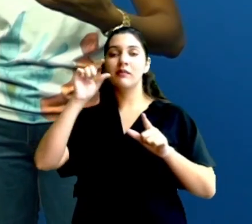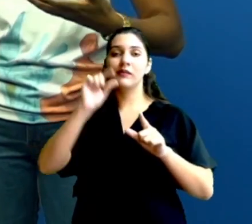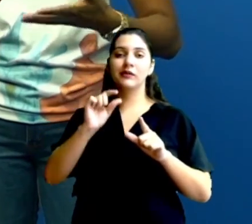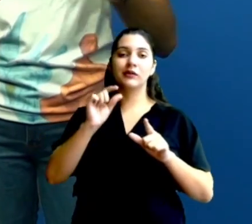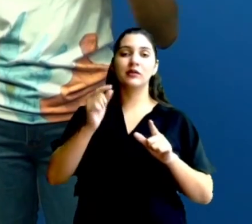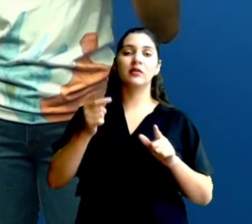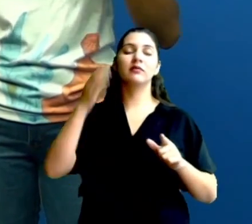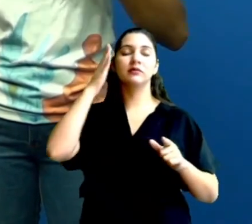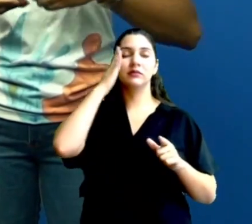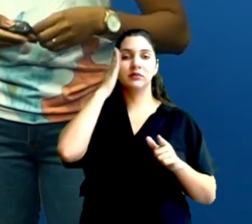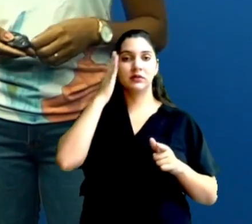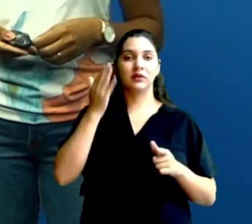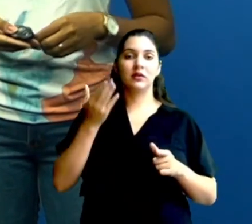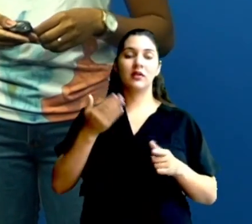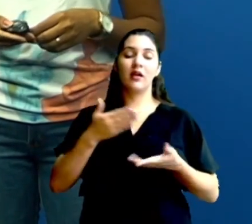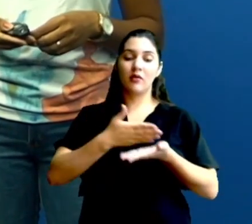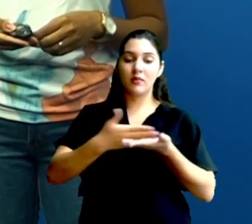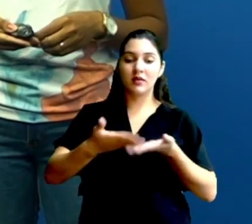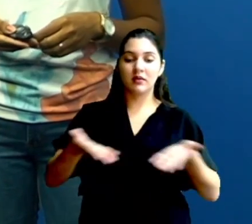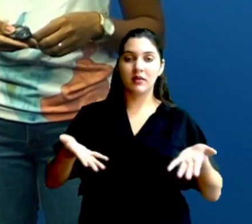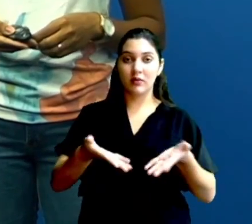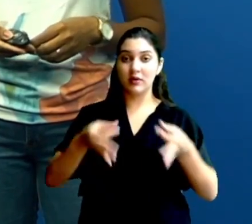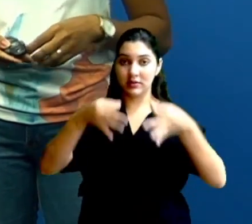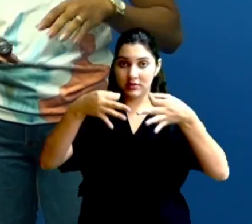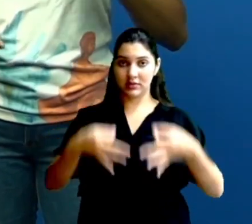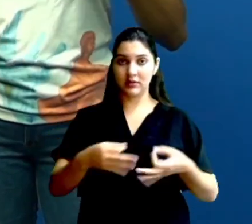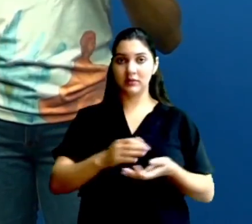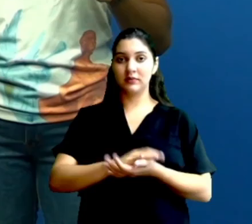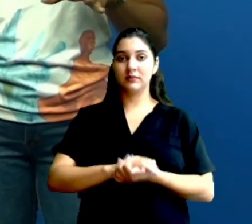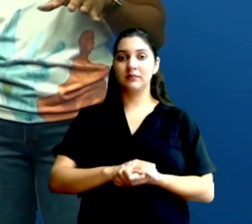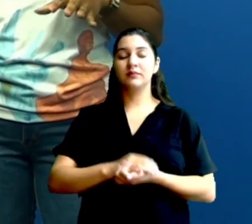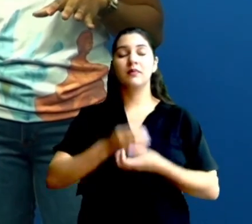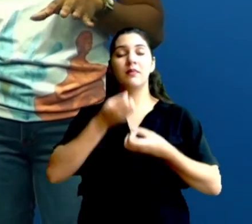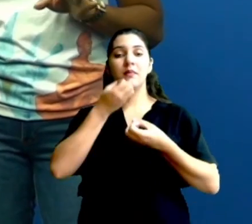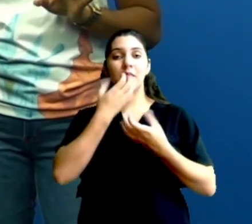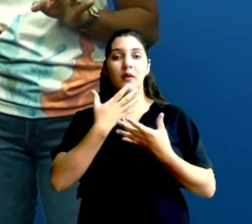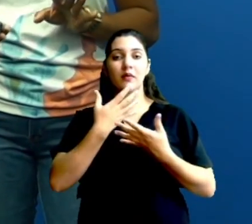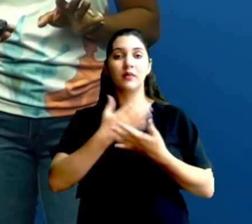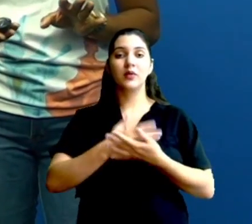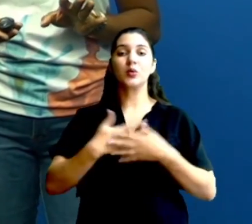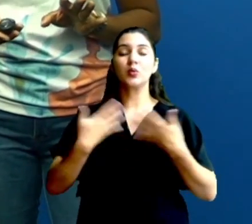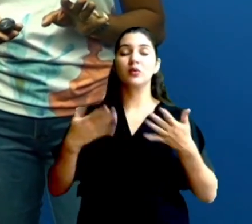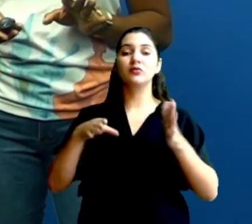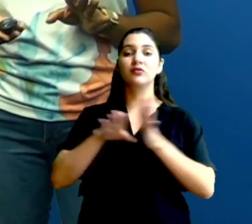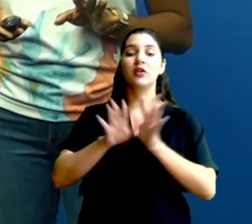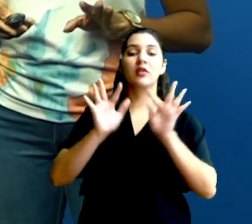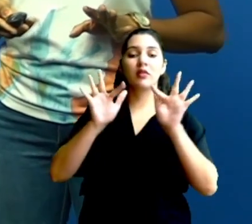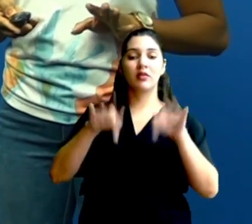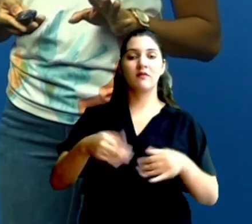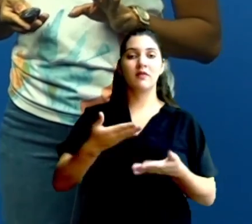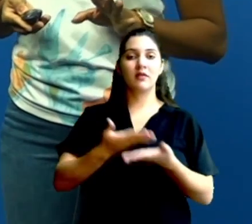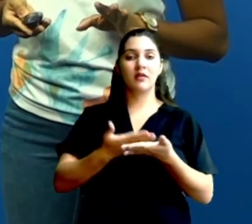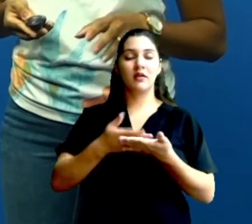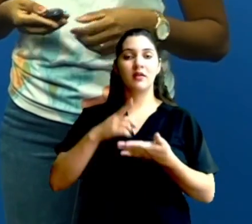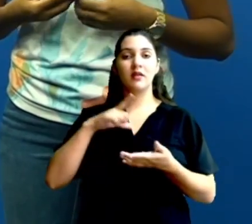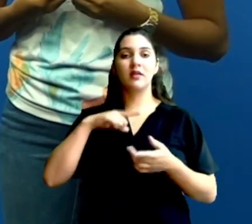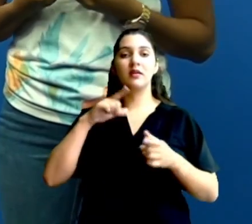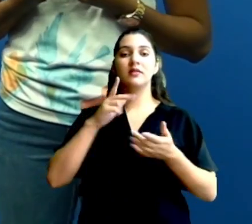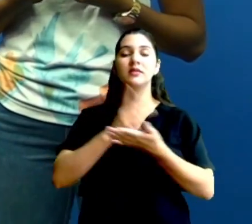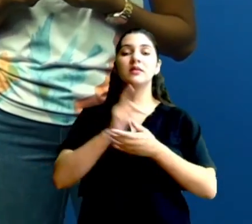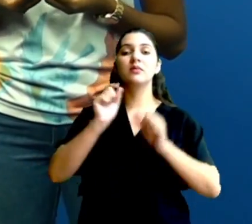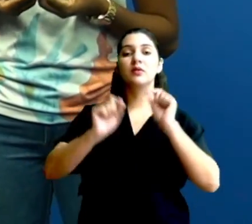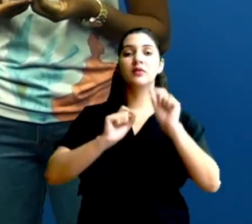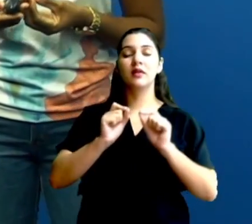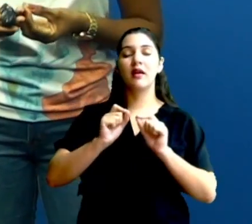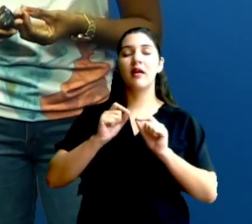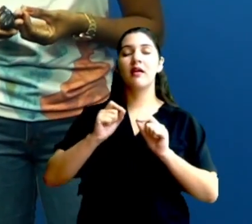vai entender a partir de agora. Certo? Bom, gente, quando a gente chega no final da aula, a gente tem sempre o quê? A